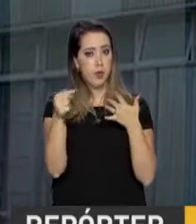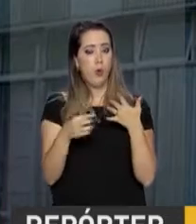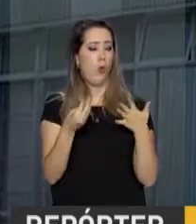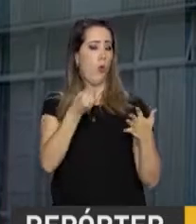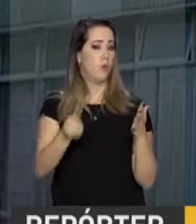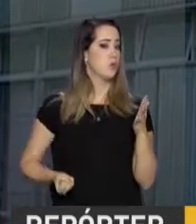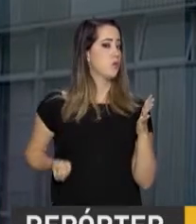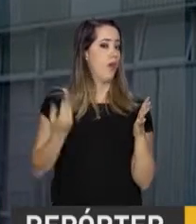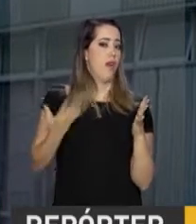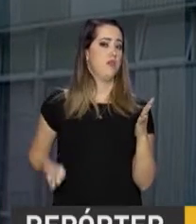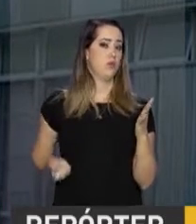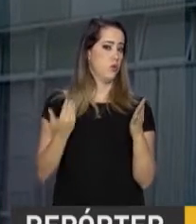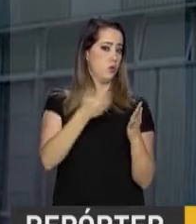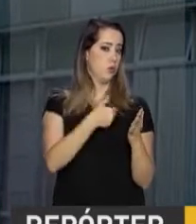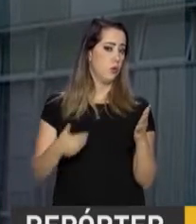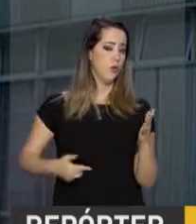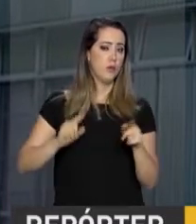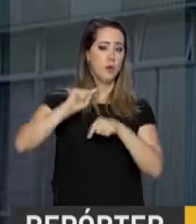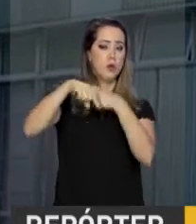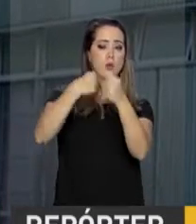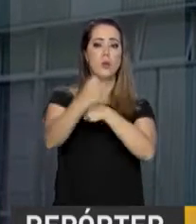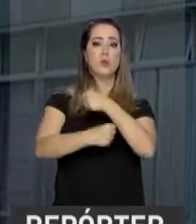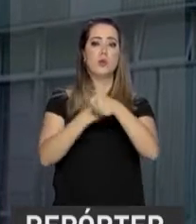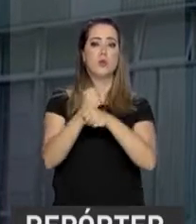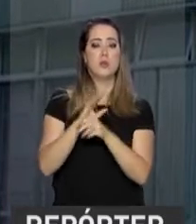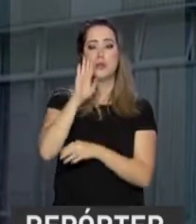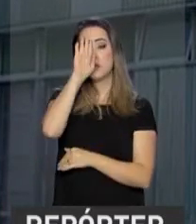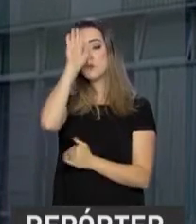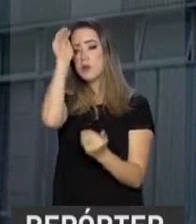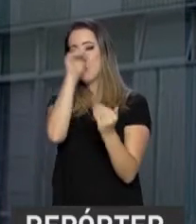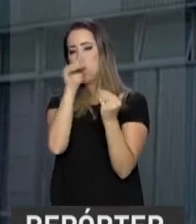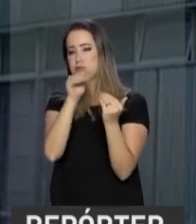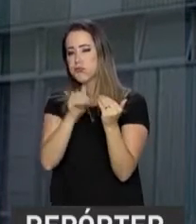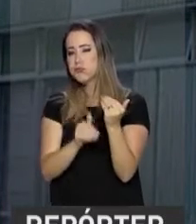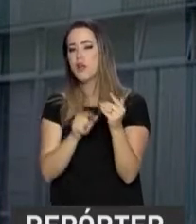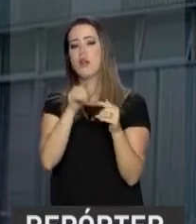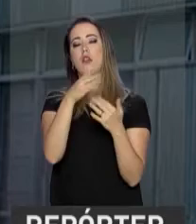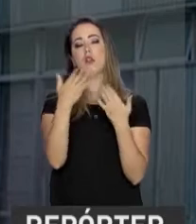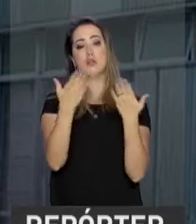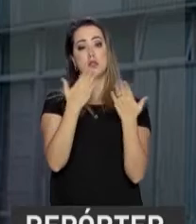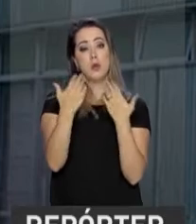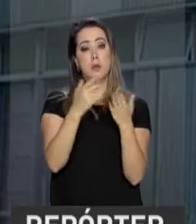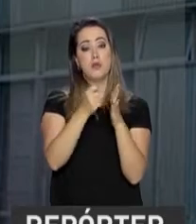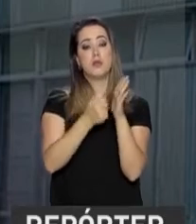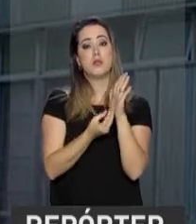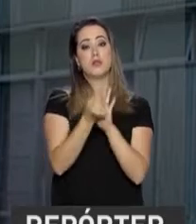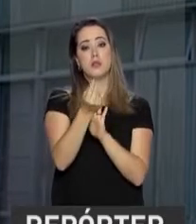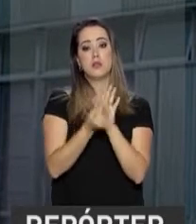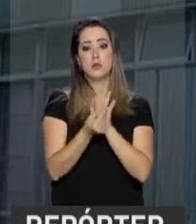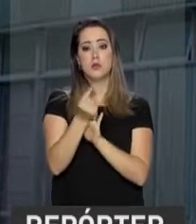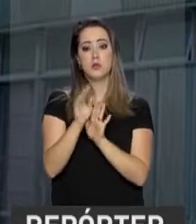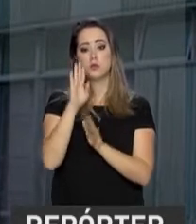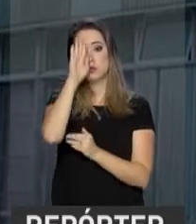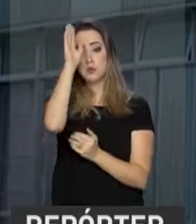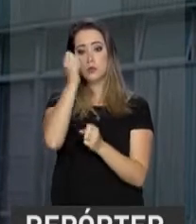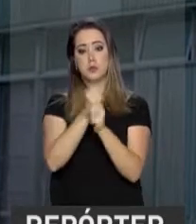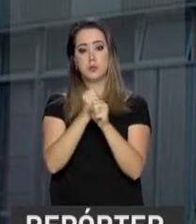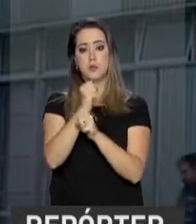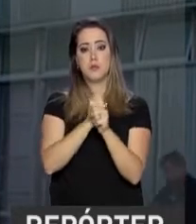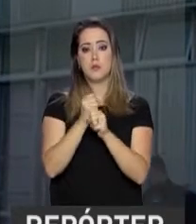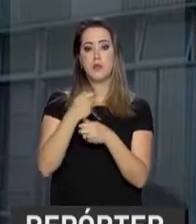gastos e investimentos para o ano seguinte e as principais projeções para a economia nos próximos anos precisa ser